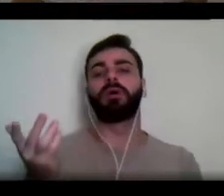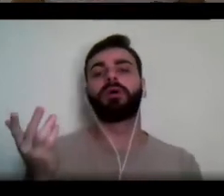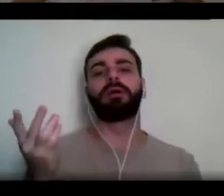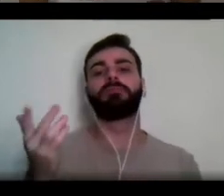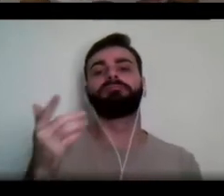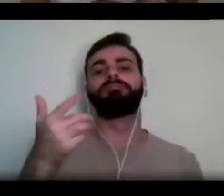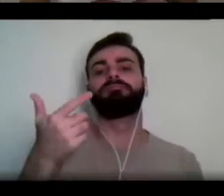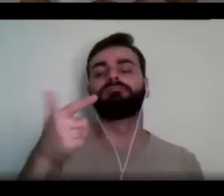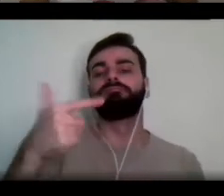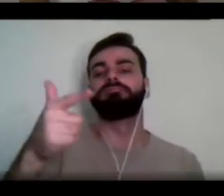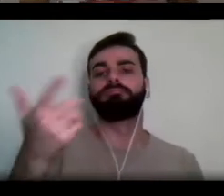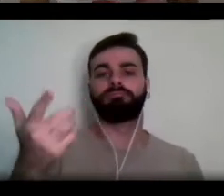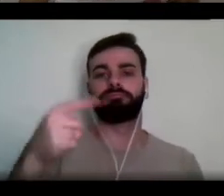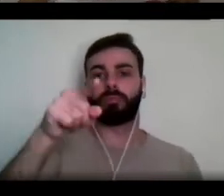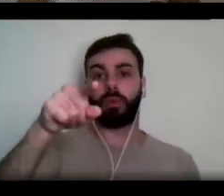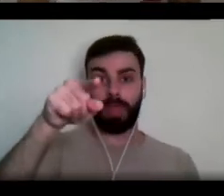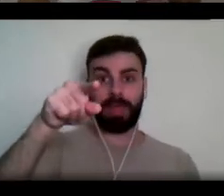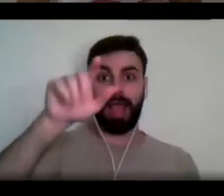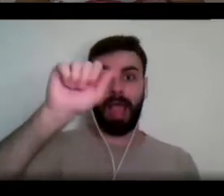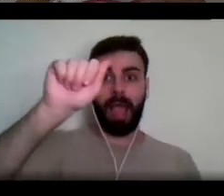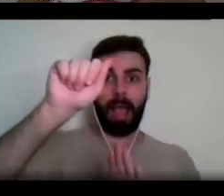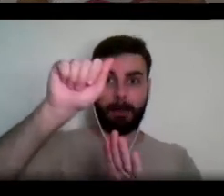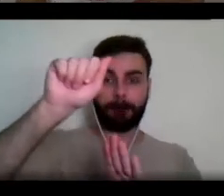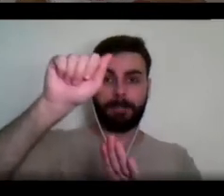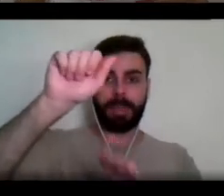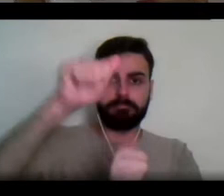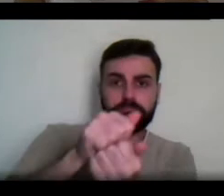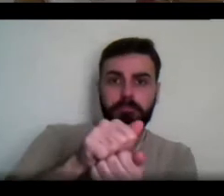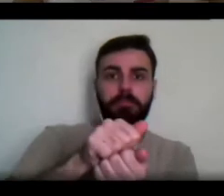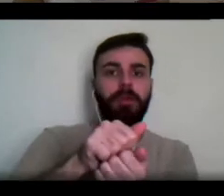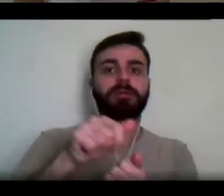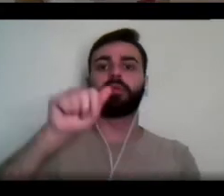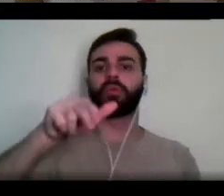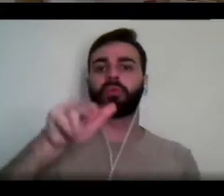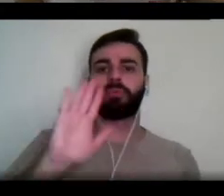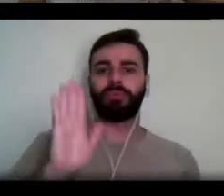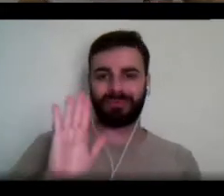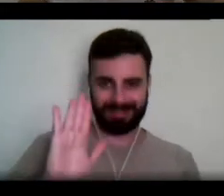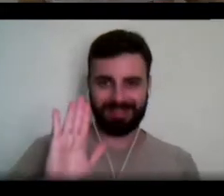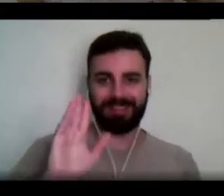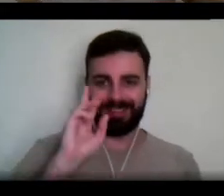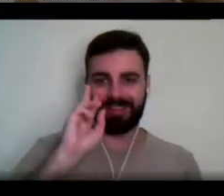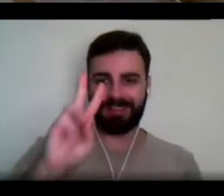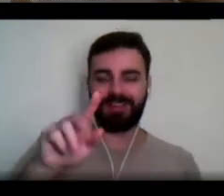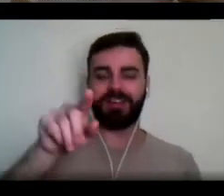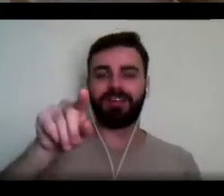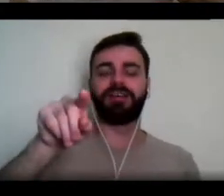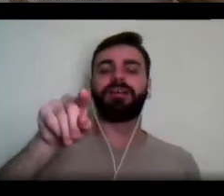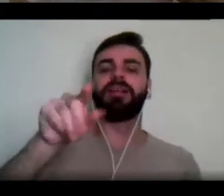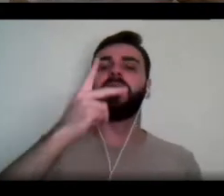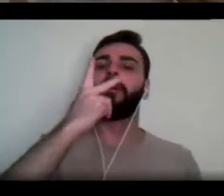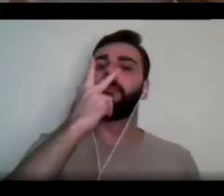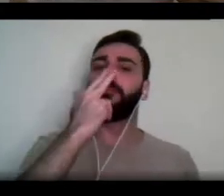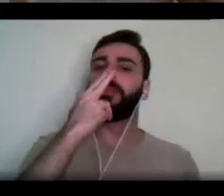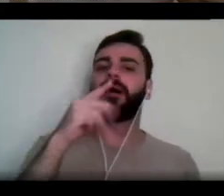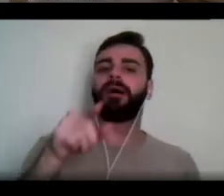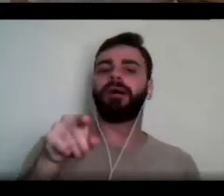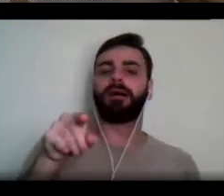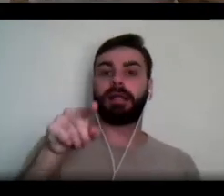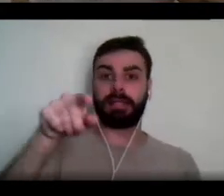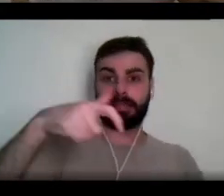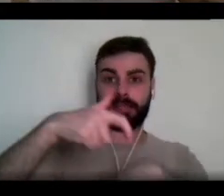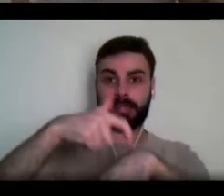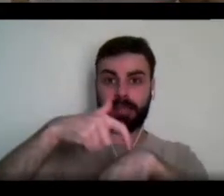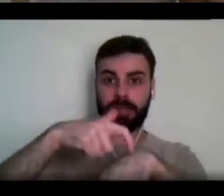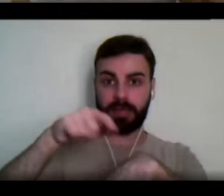alcançar a bola B. Por quê? Porque nessa situação, olha o que acontece, né? É como se nesse instante de tempo aqui,